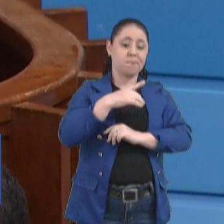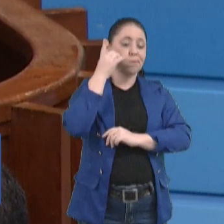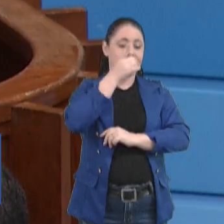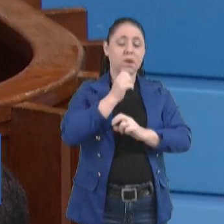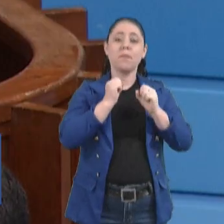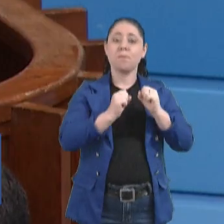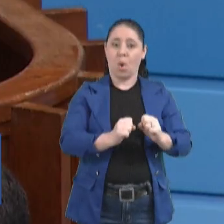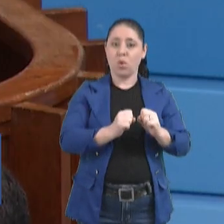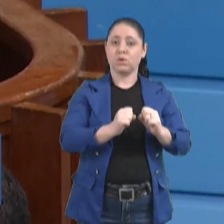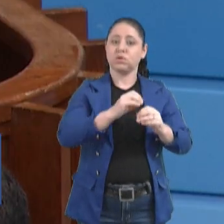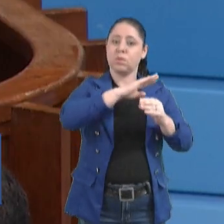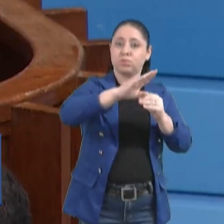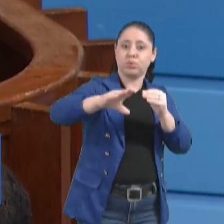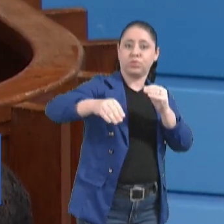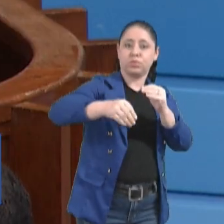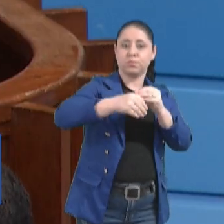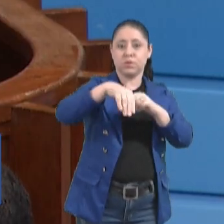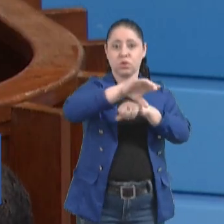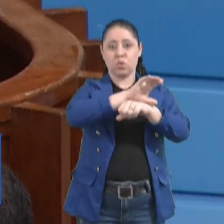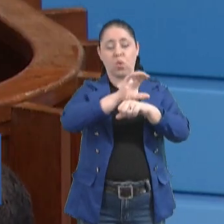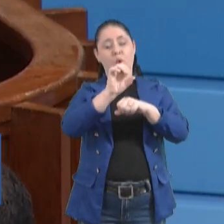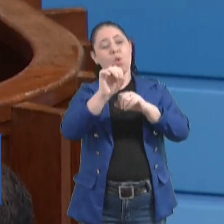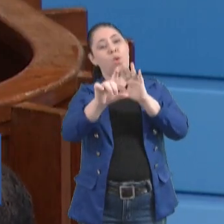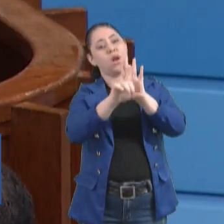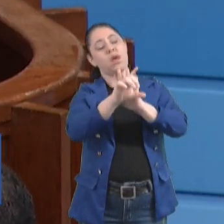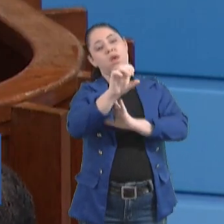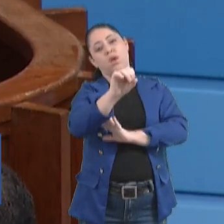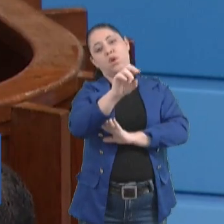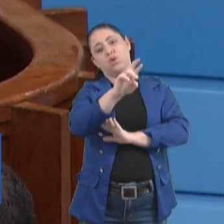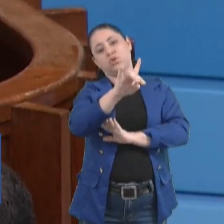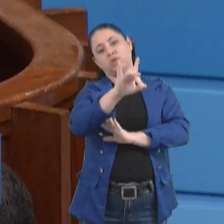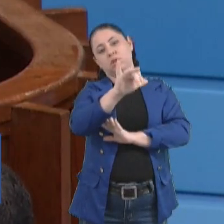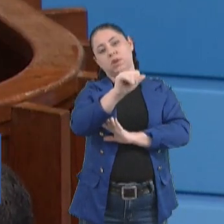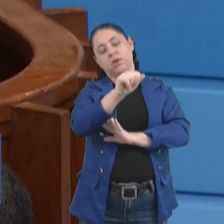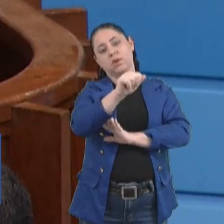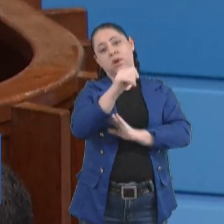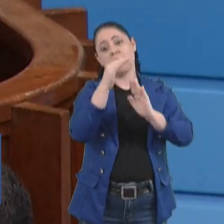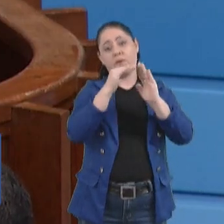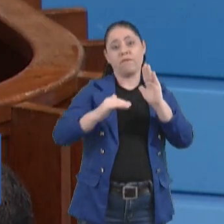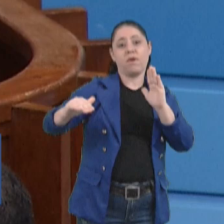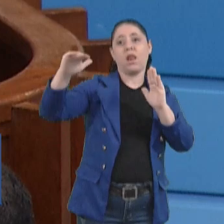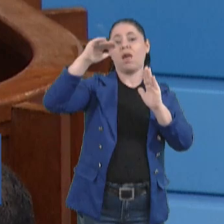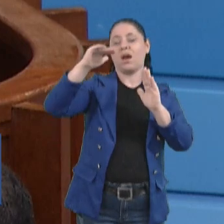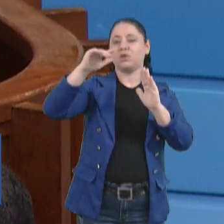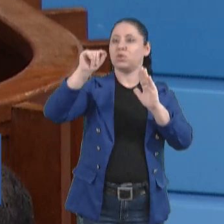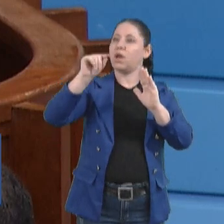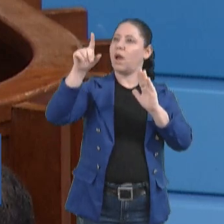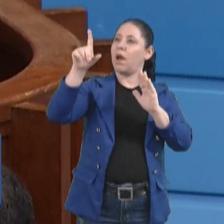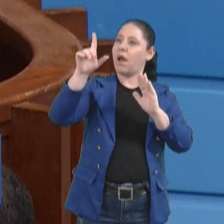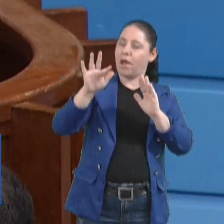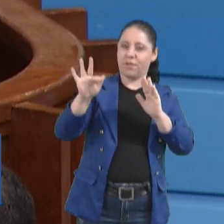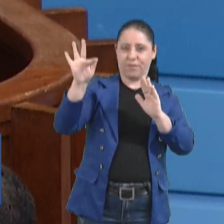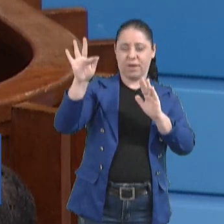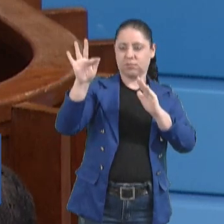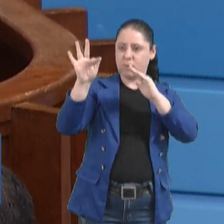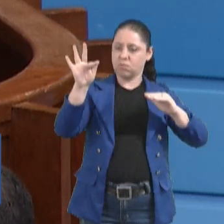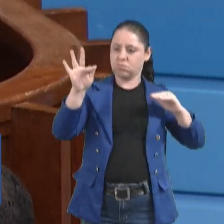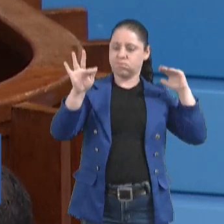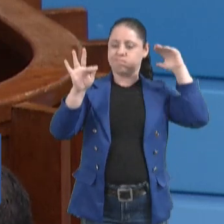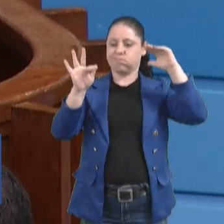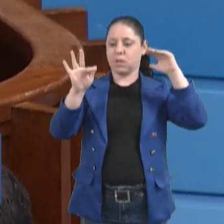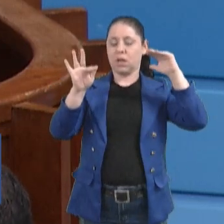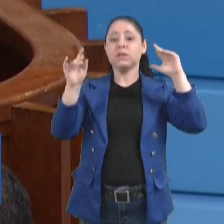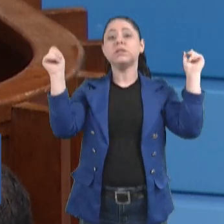pode, por emenda constitucional ou lei ordinária, superar à jurisprudência, desde que